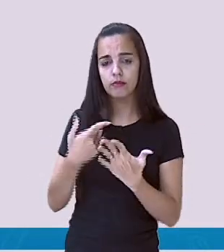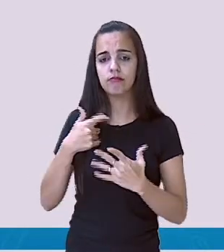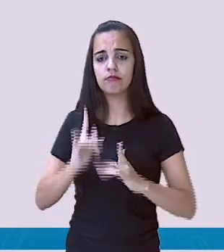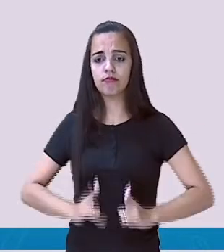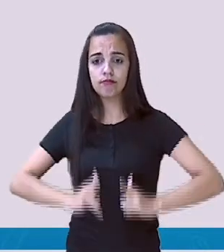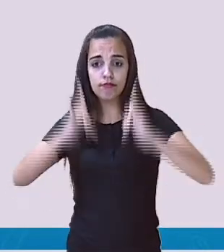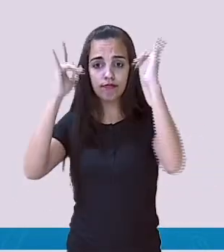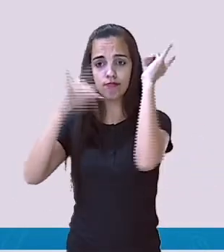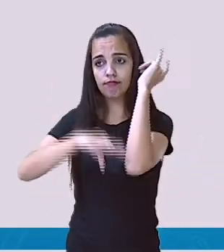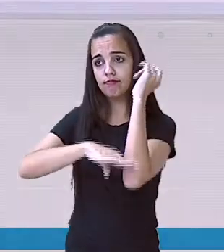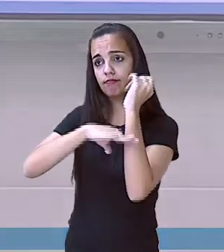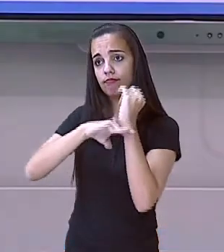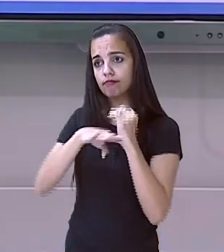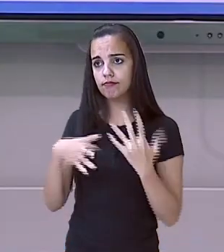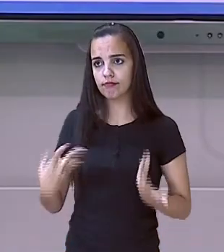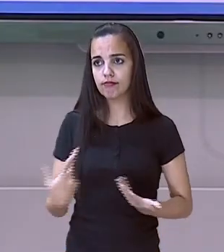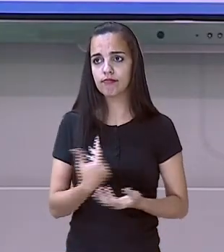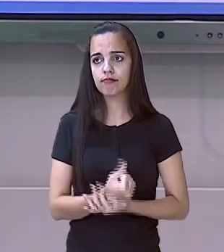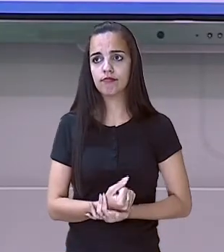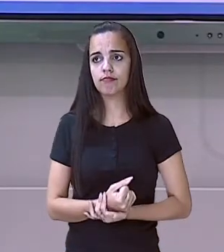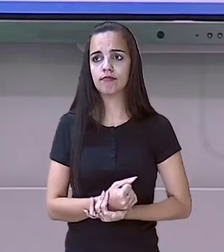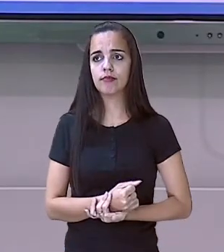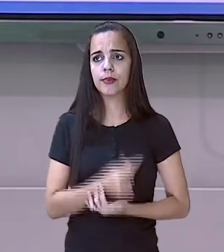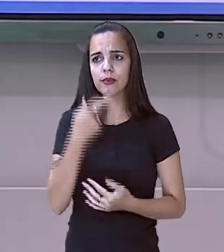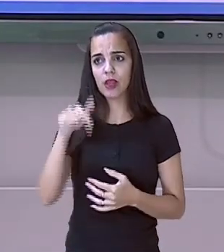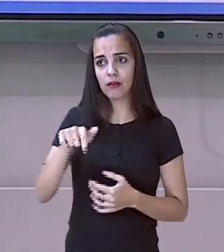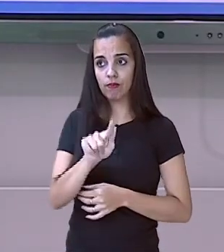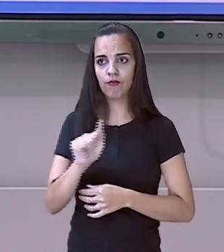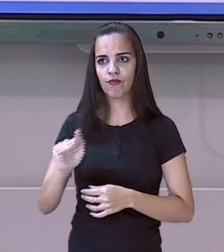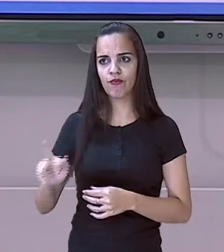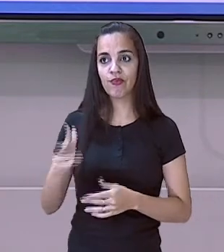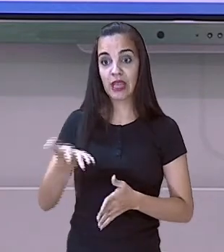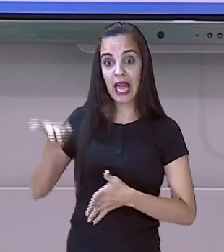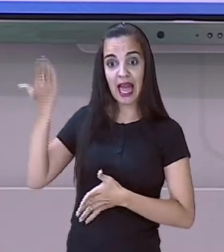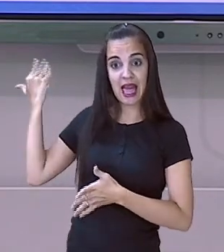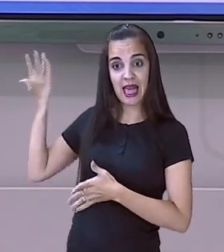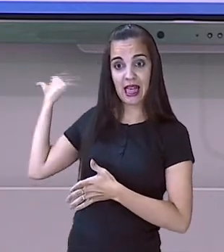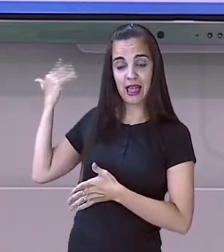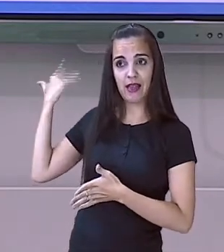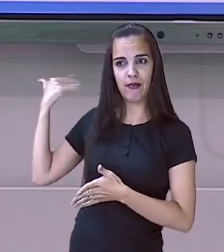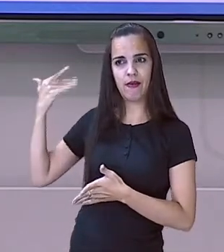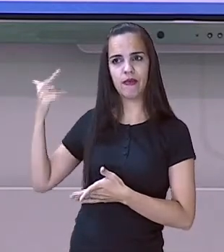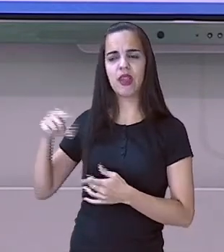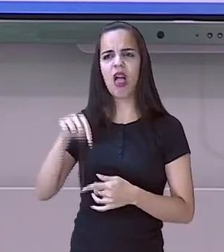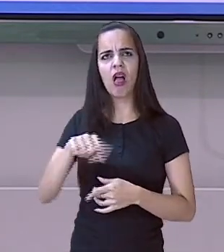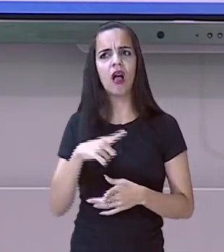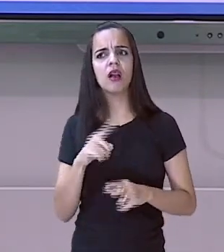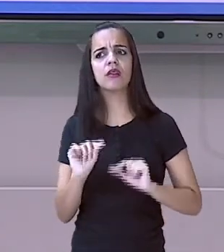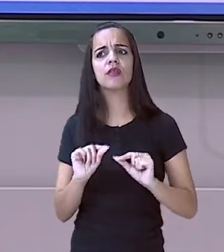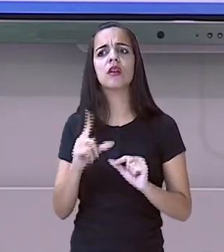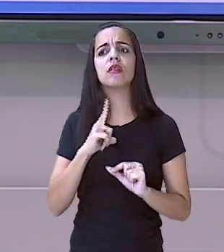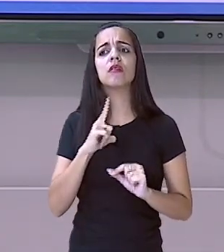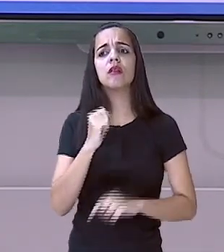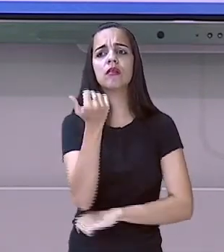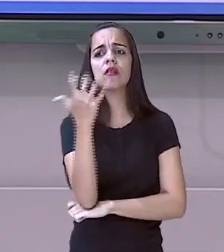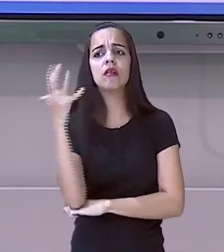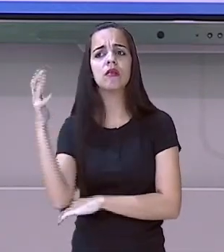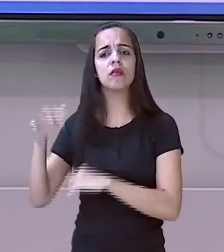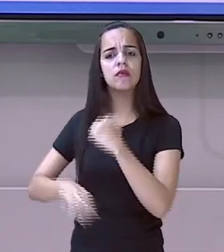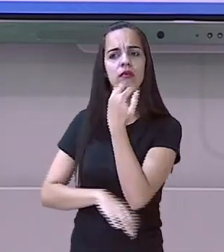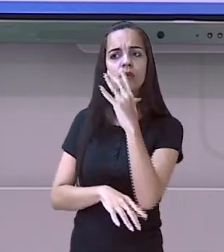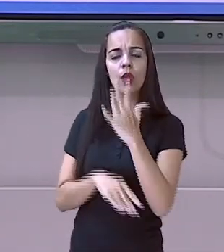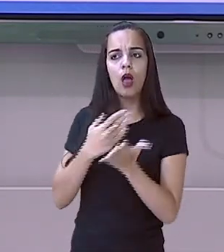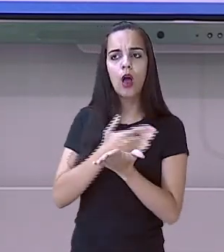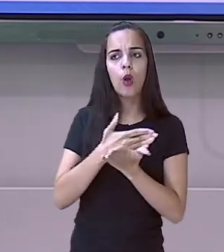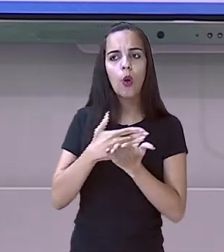prédios. Então, Governador Valadares, antes de se tornar Governador Valadares, ela começou sendo um povoado,